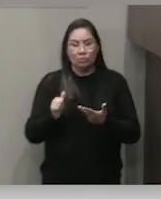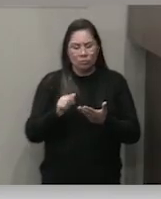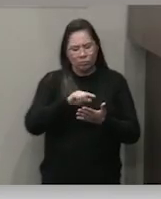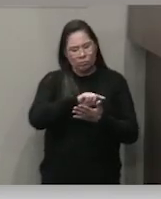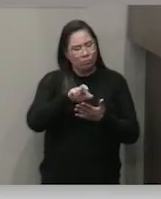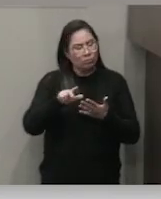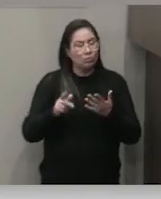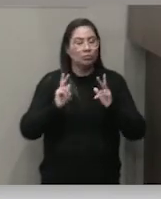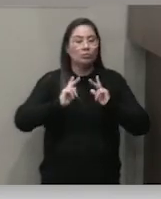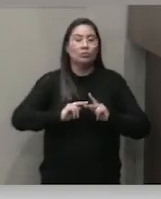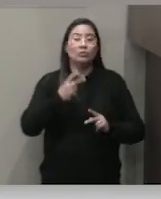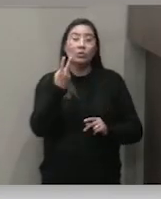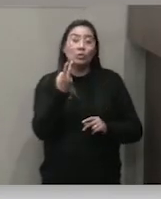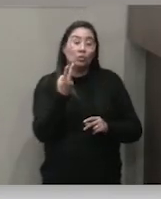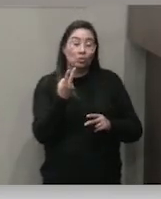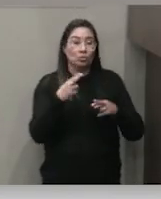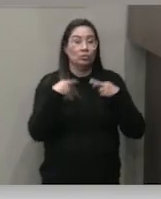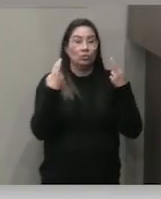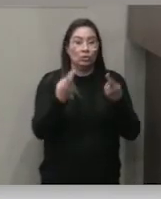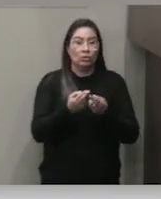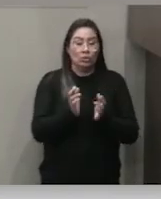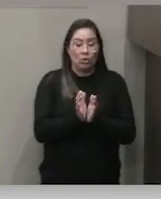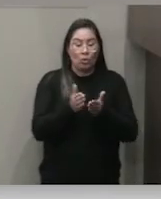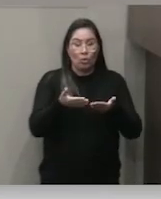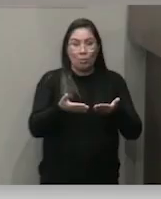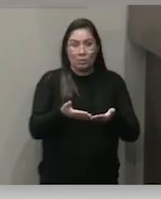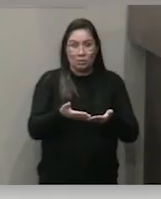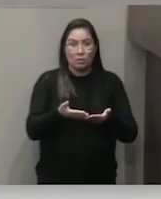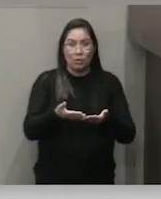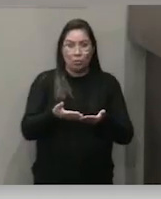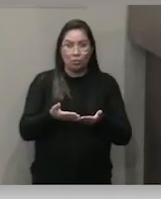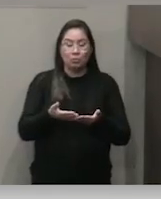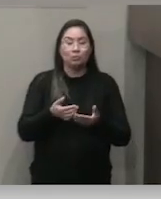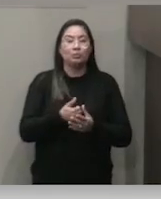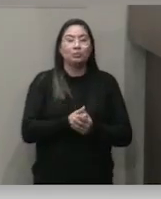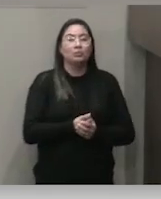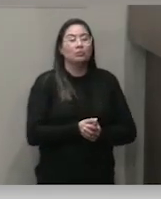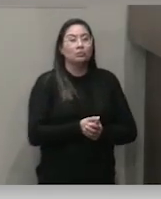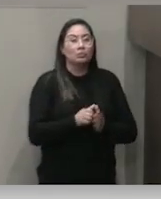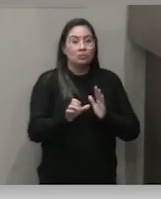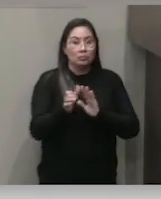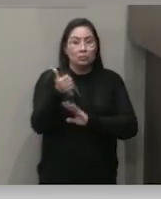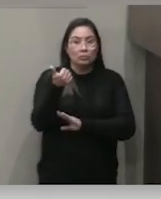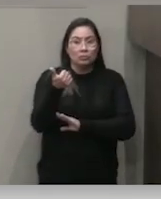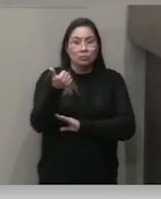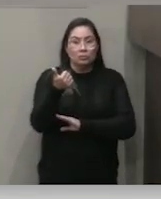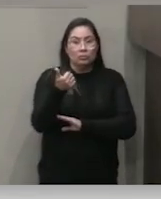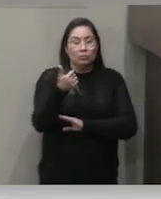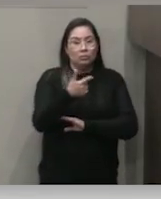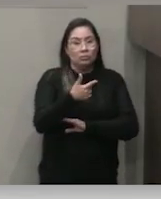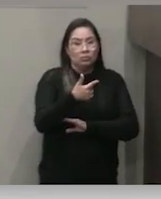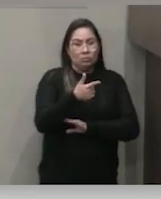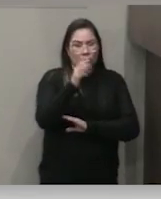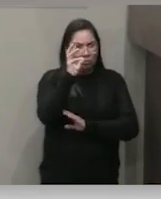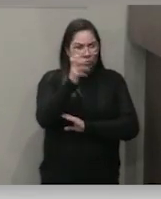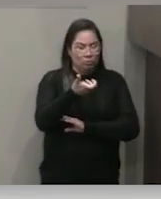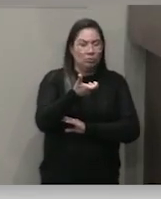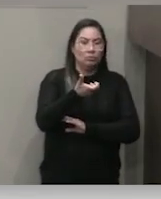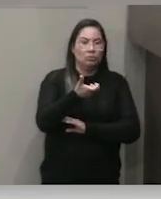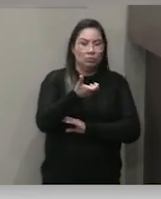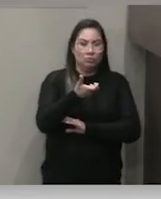2 reuniões, vereador Milani, na nossa comissão, né, vereador Rufa. E a segunda foi para decidir e